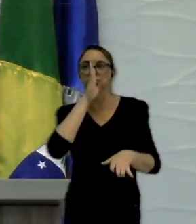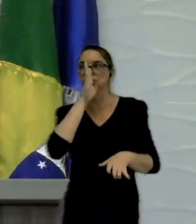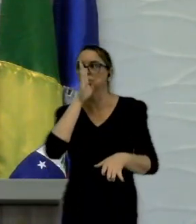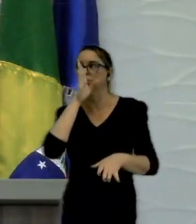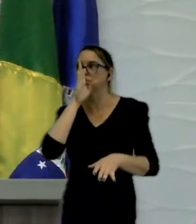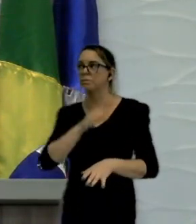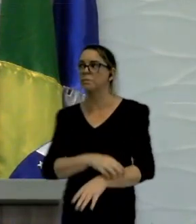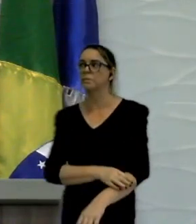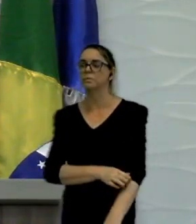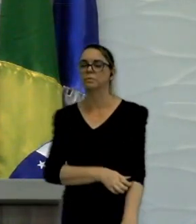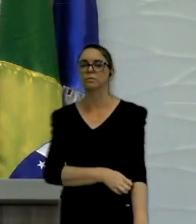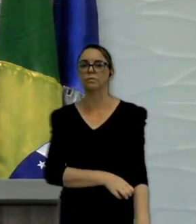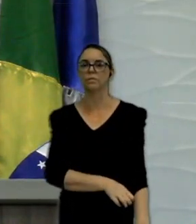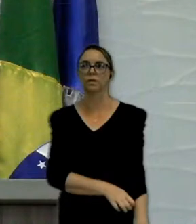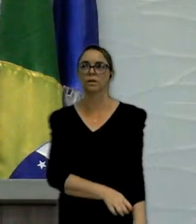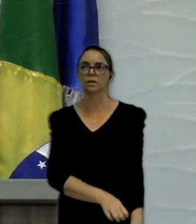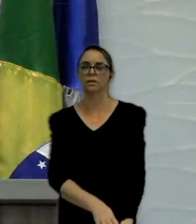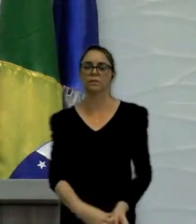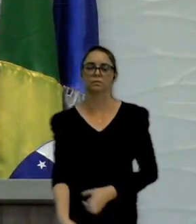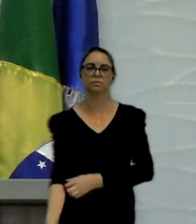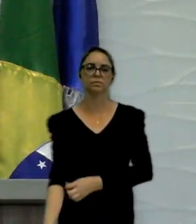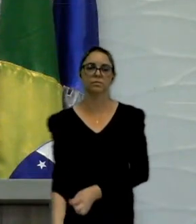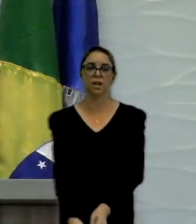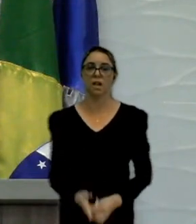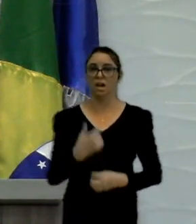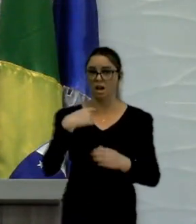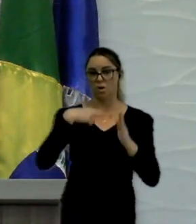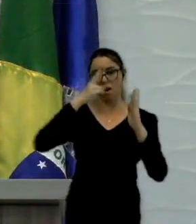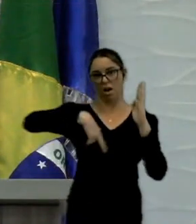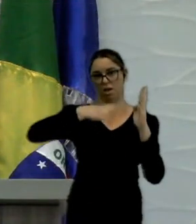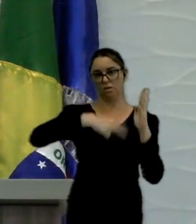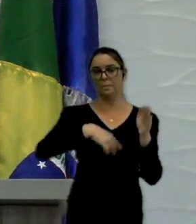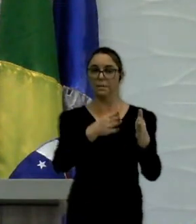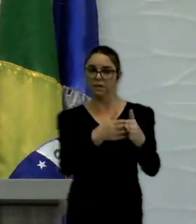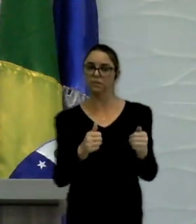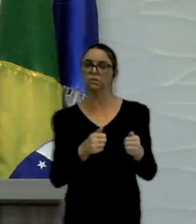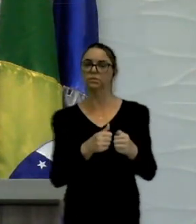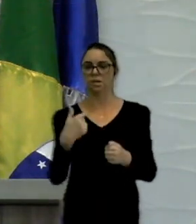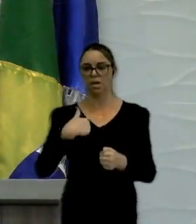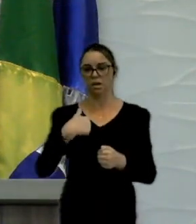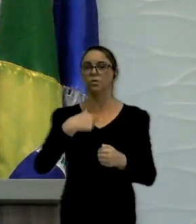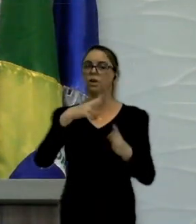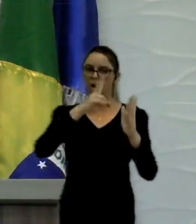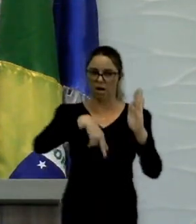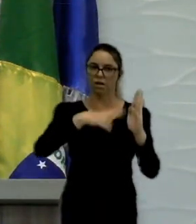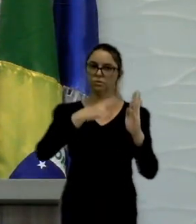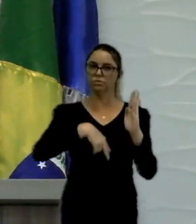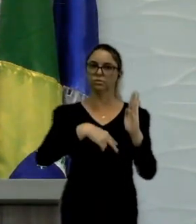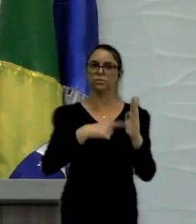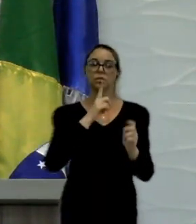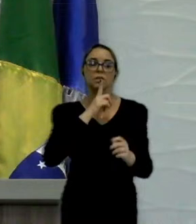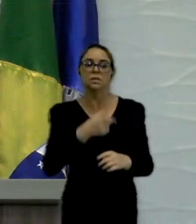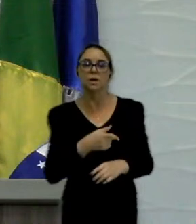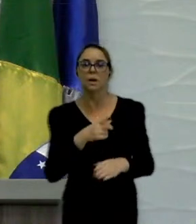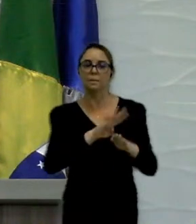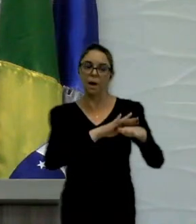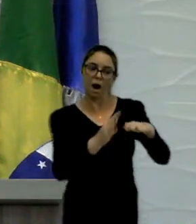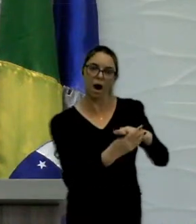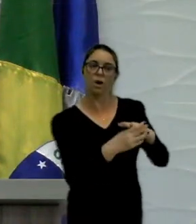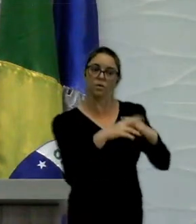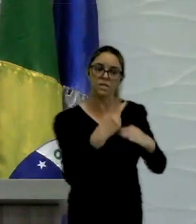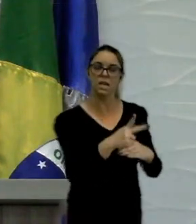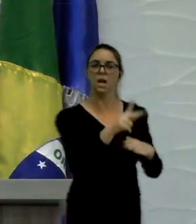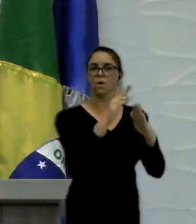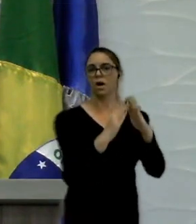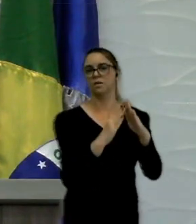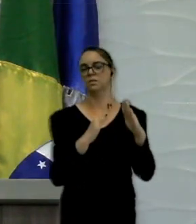quietinho. Eu estou aqui lendo o requerimento. Eu estou lendo aqui minha indicação do bairro que Vossa Excelência